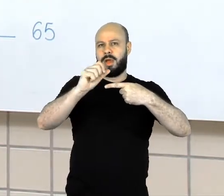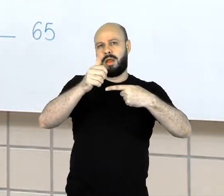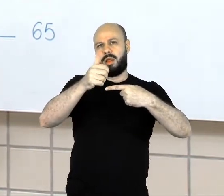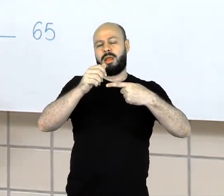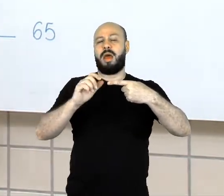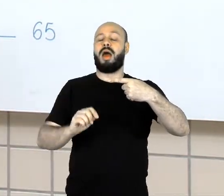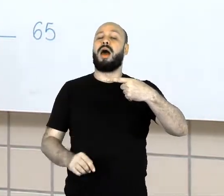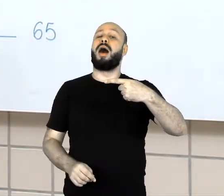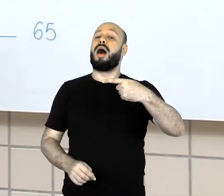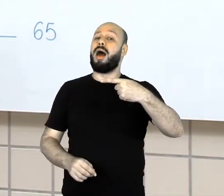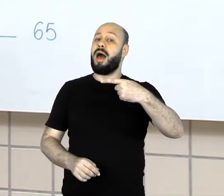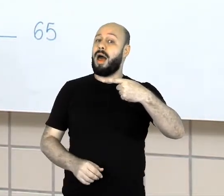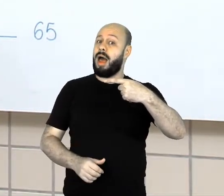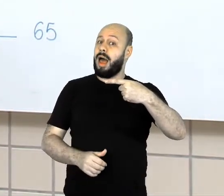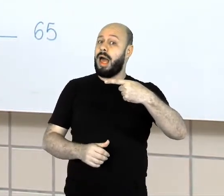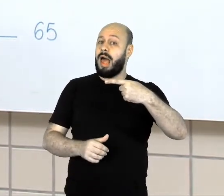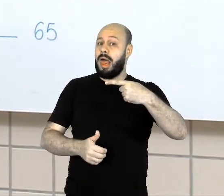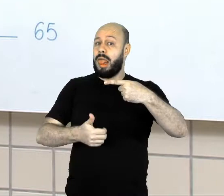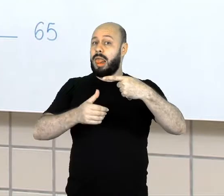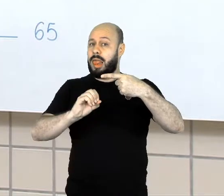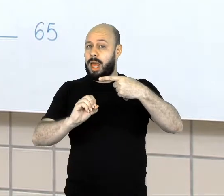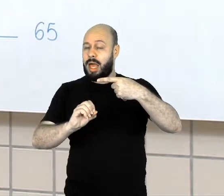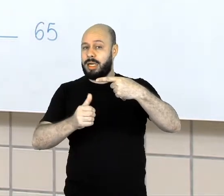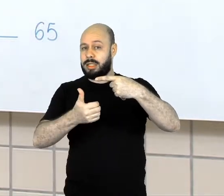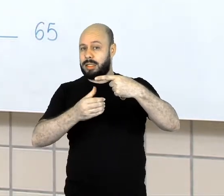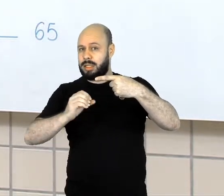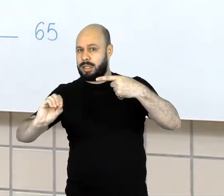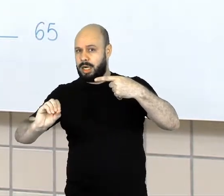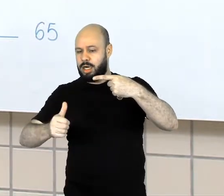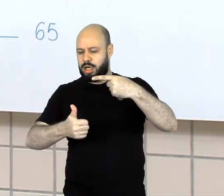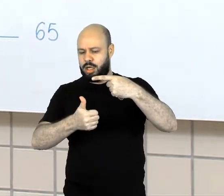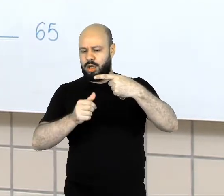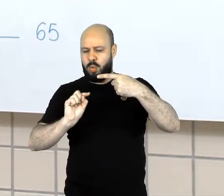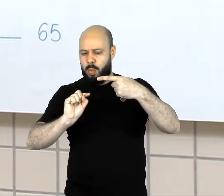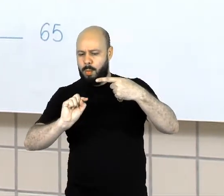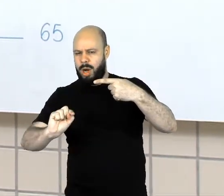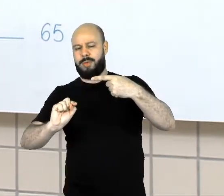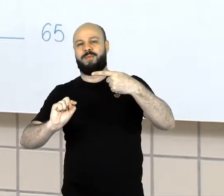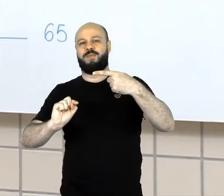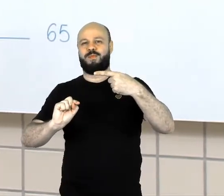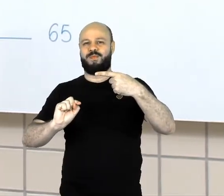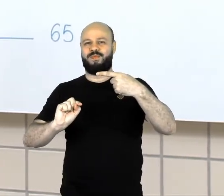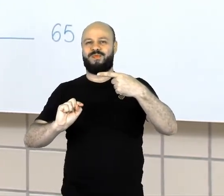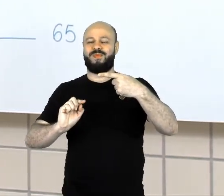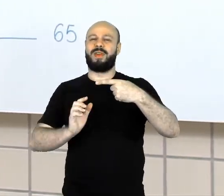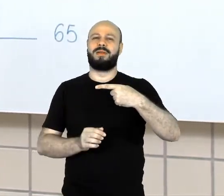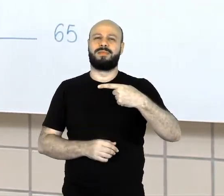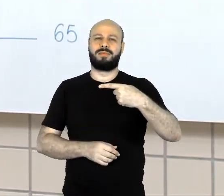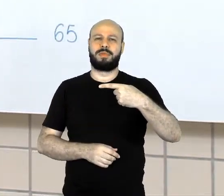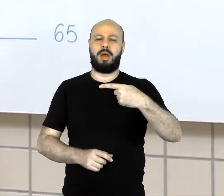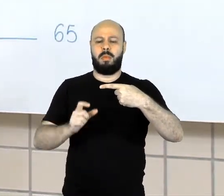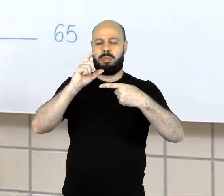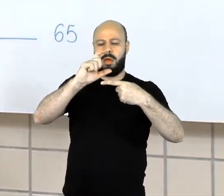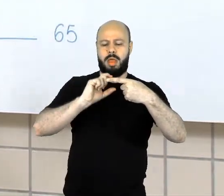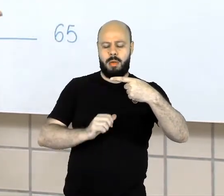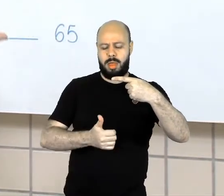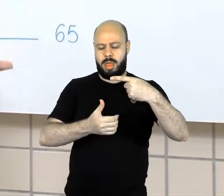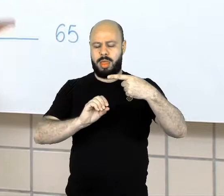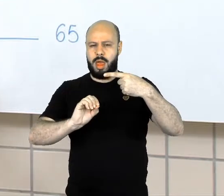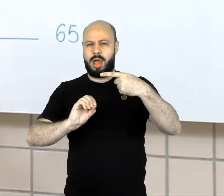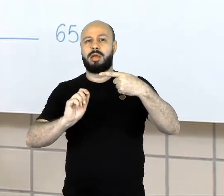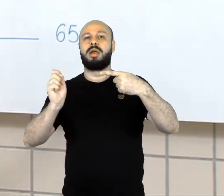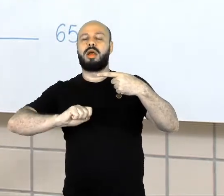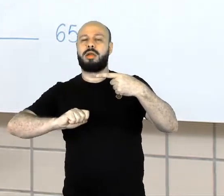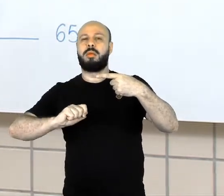é 100 ou 1000. Lembra disso? Que uma fração decimal pode ser transformada em um